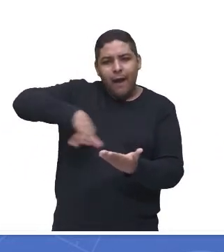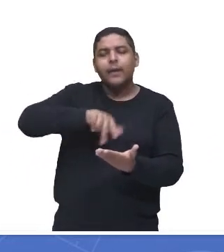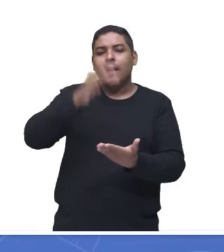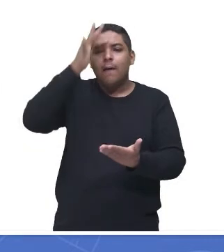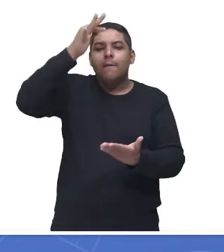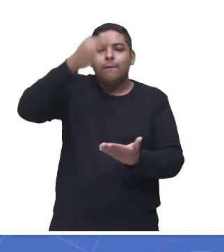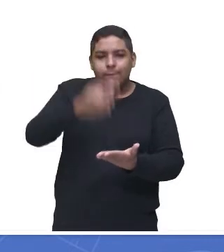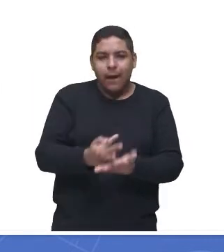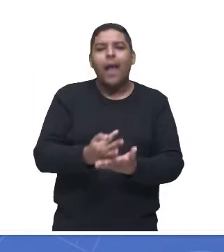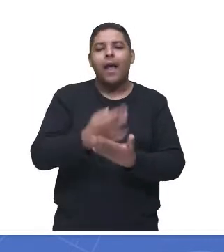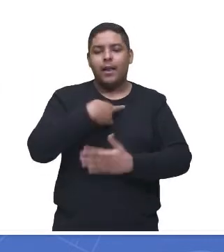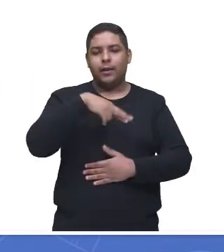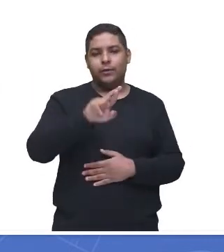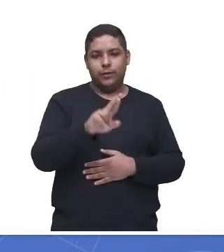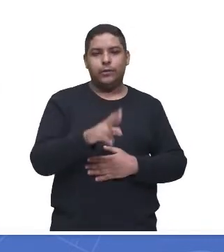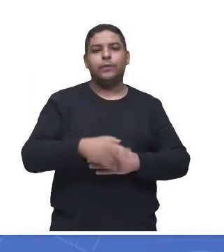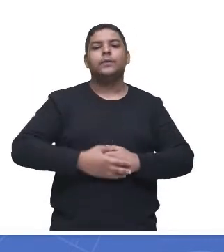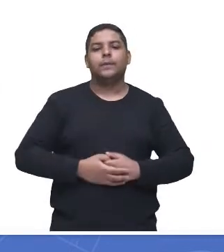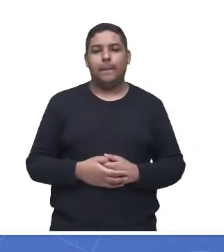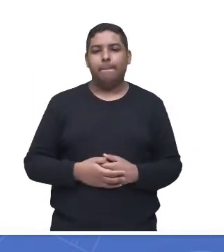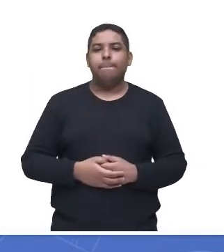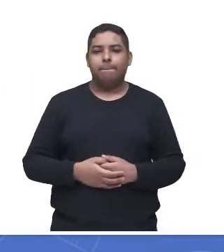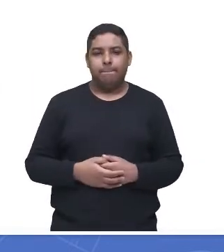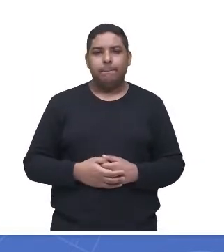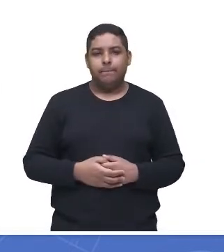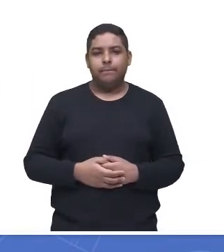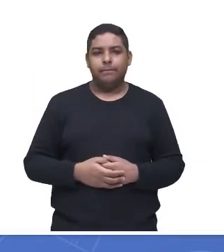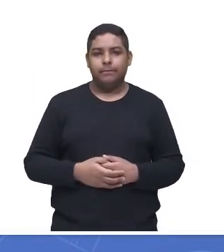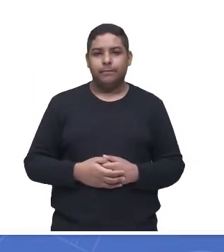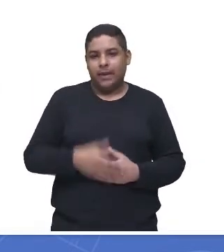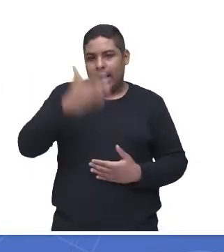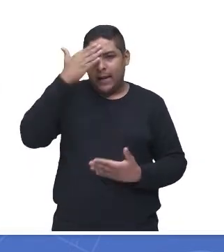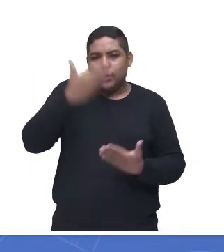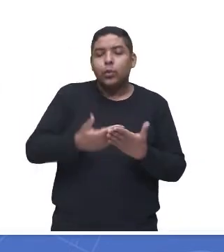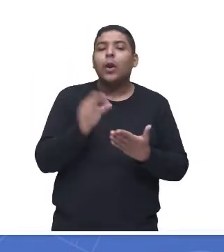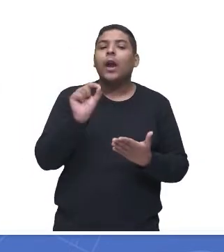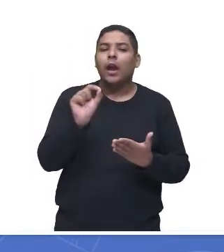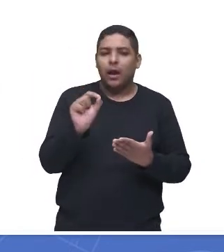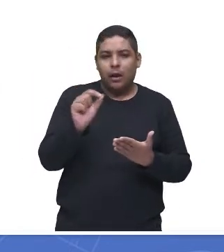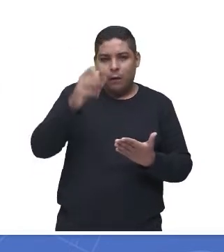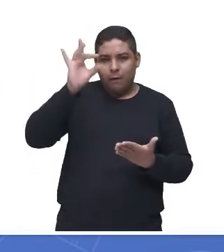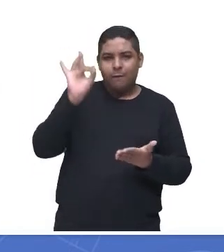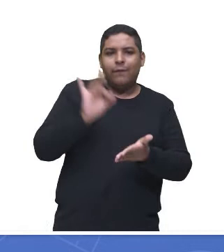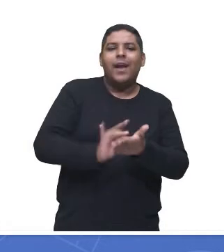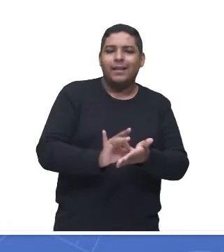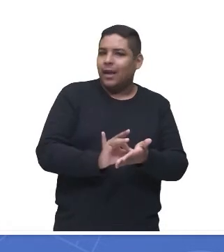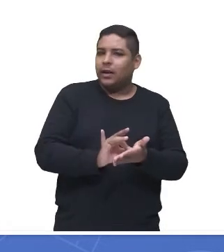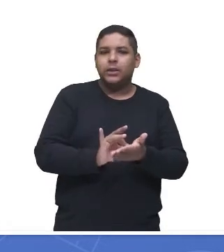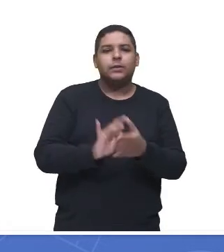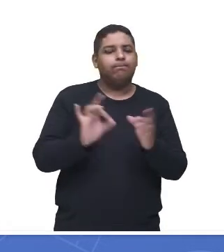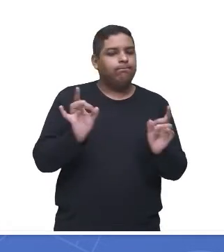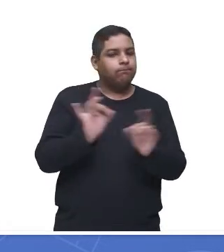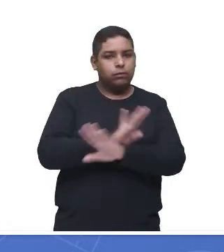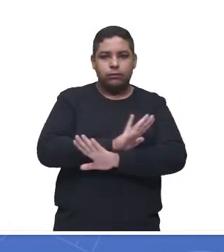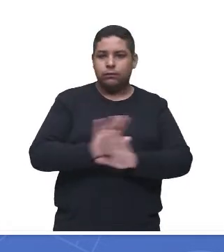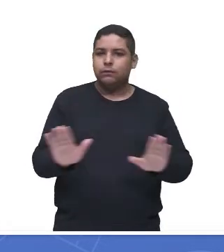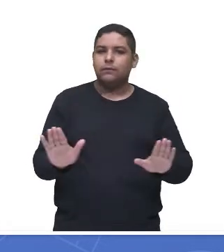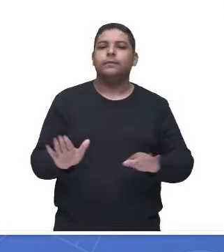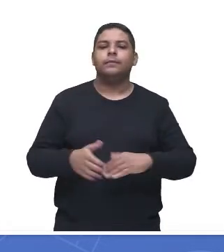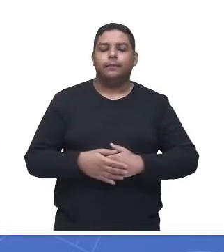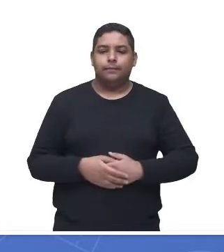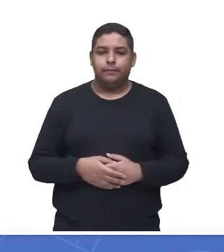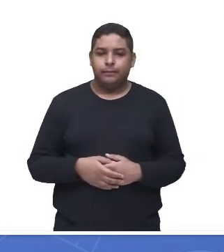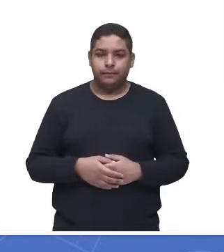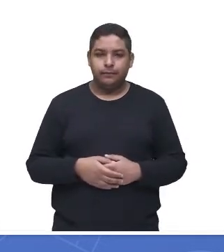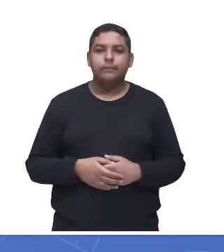religiosa. Acredito, né, nesta verdade absoluta. Então, o conhecimento teológico, ao contrário do filosófico, ele